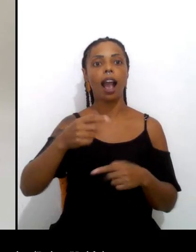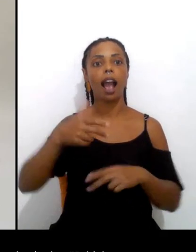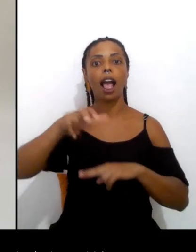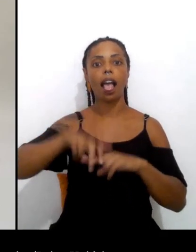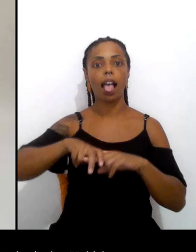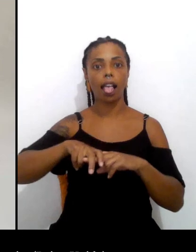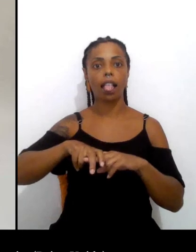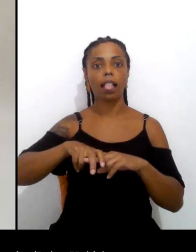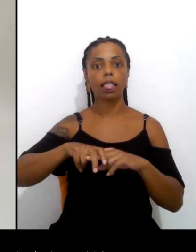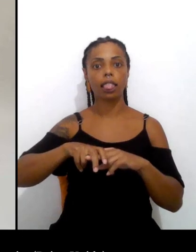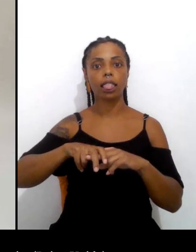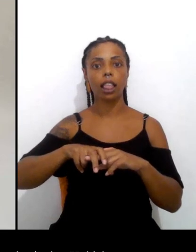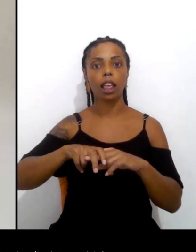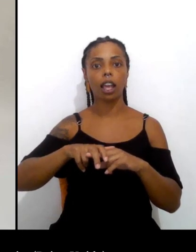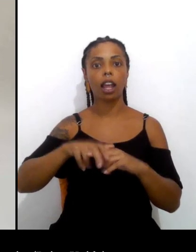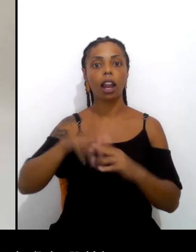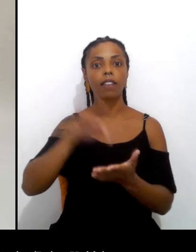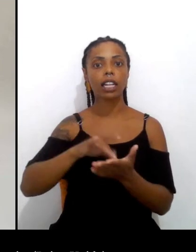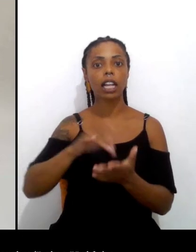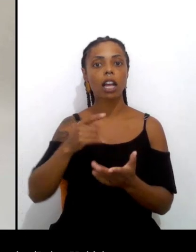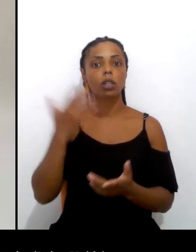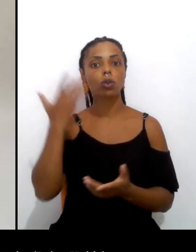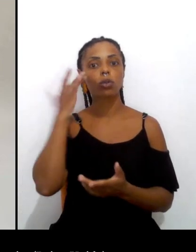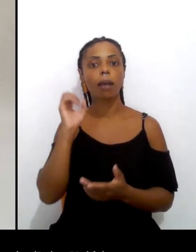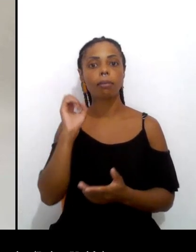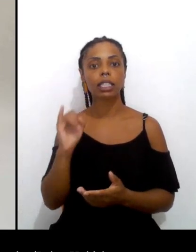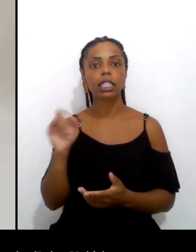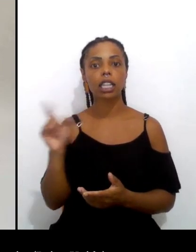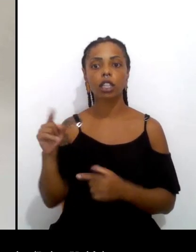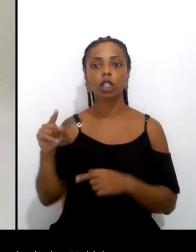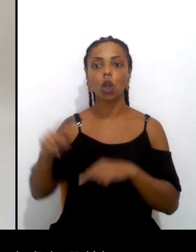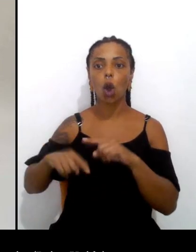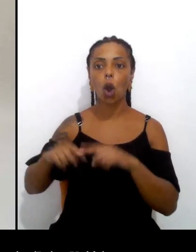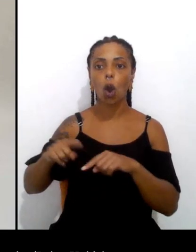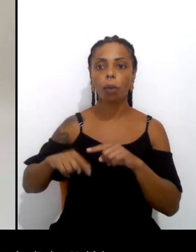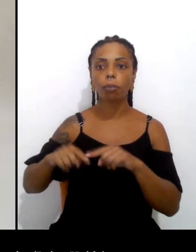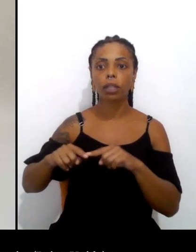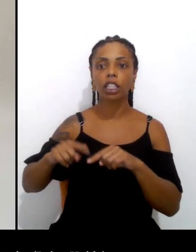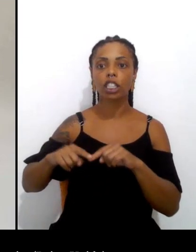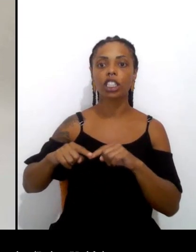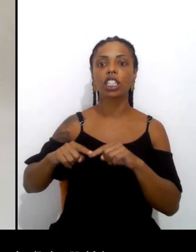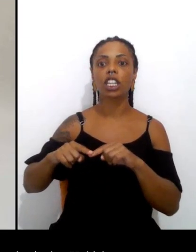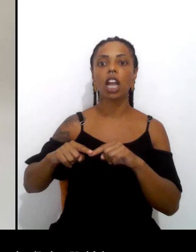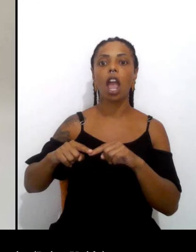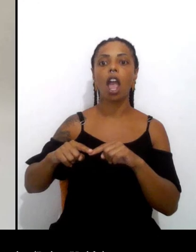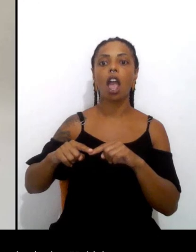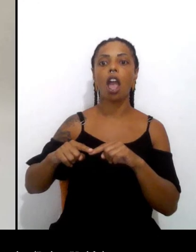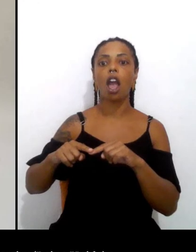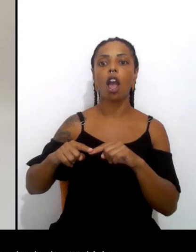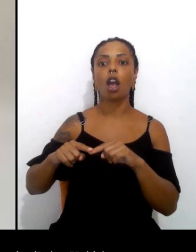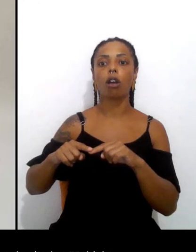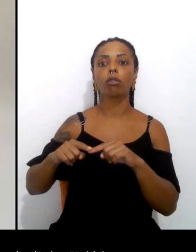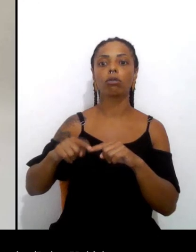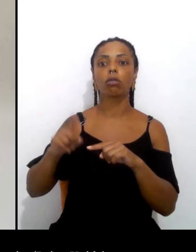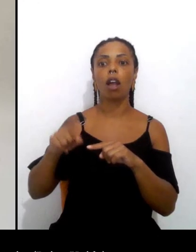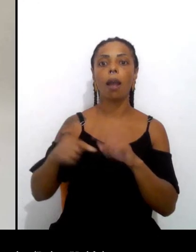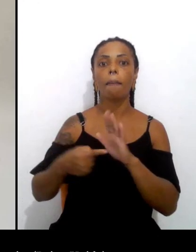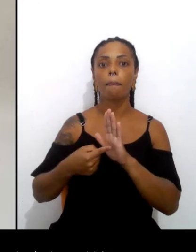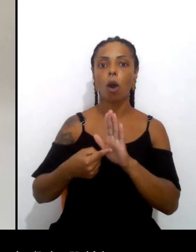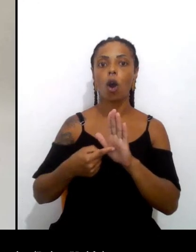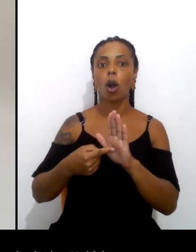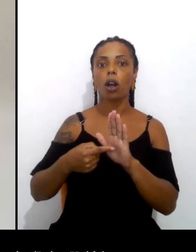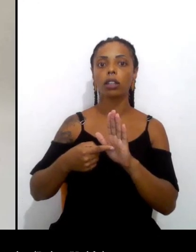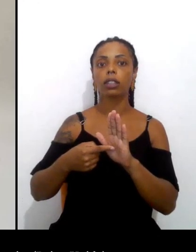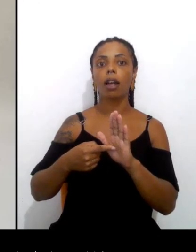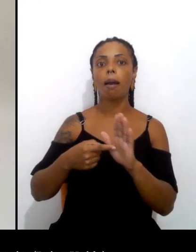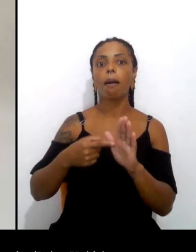sabiam se esse objeto estava reproduzindo o patriarcado convidando um homem